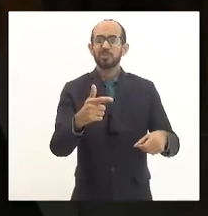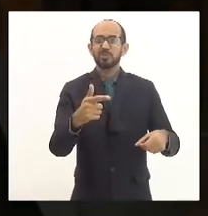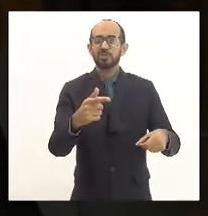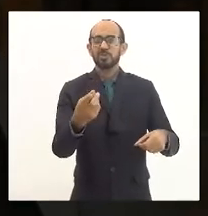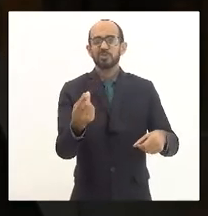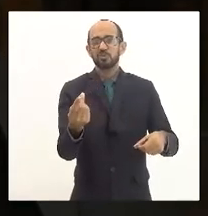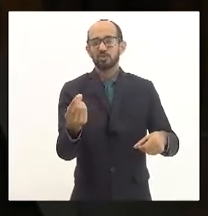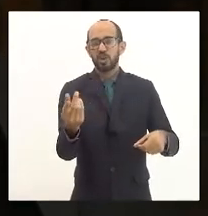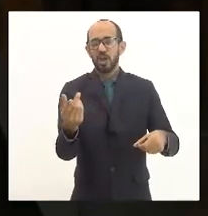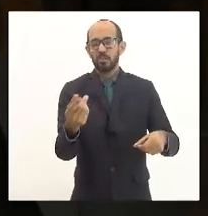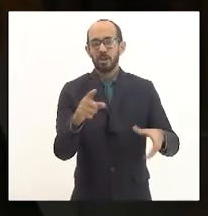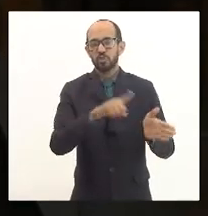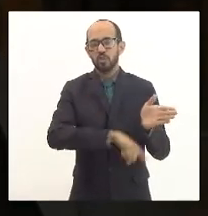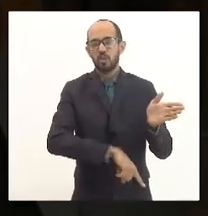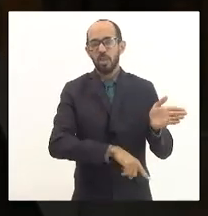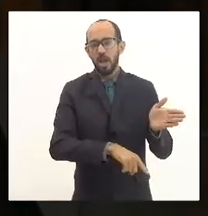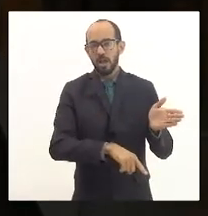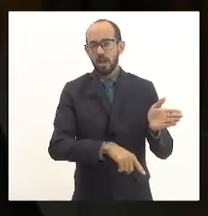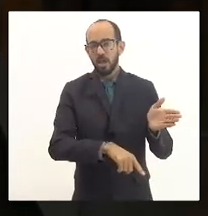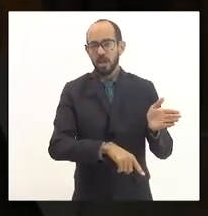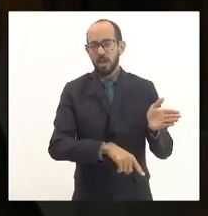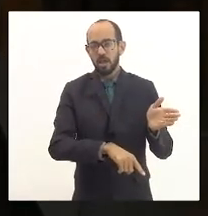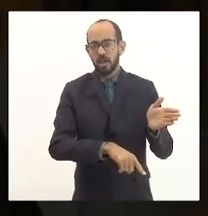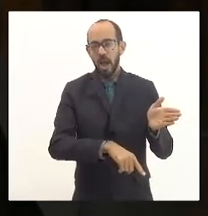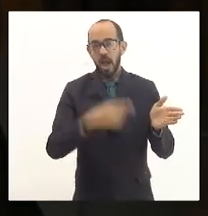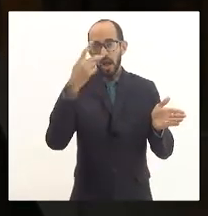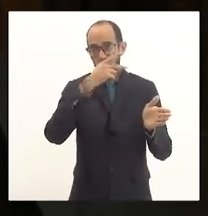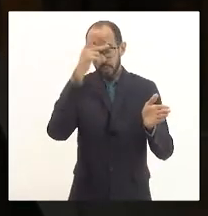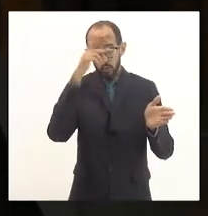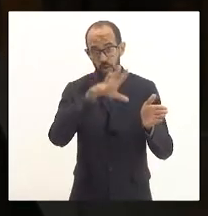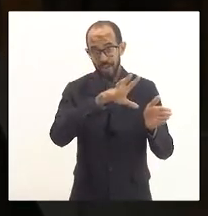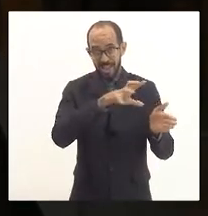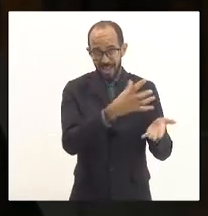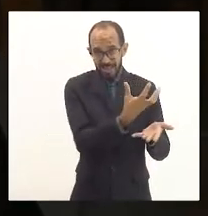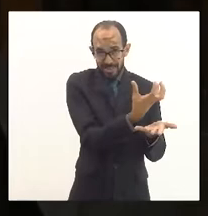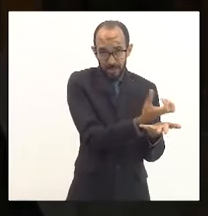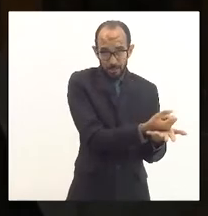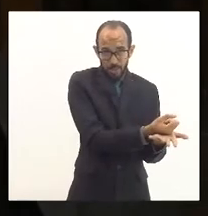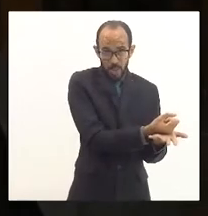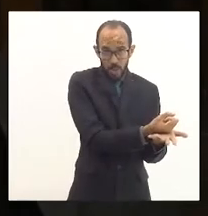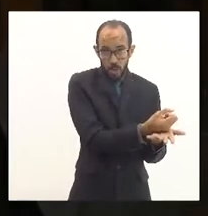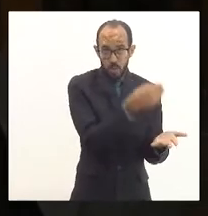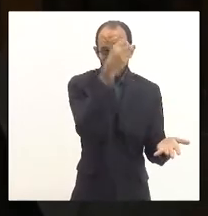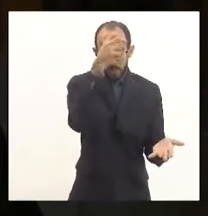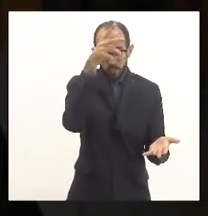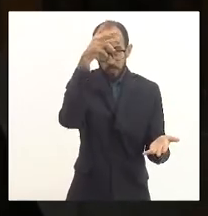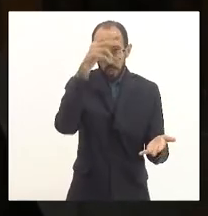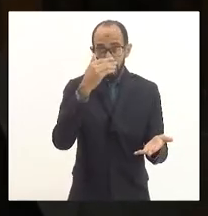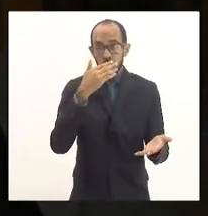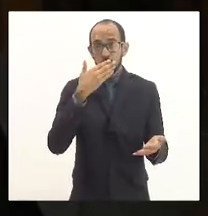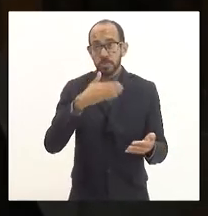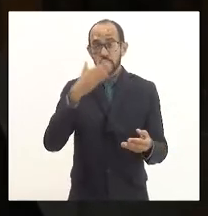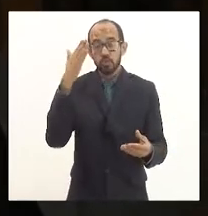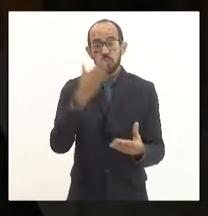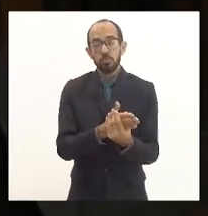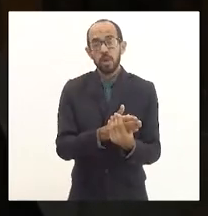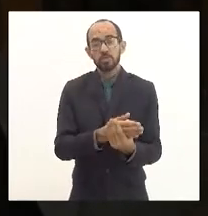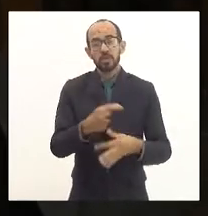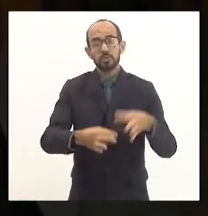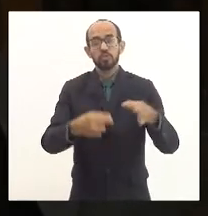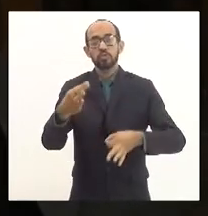fundo Bom dia pessoa que recebeu o cheque o ex-prefeito de cartão de Moreira comprou o cheque na justiça